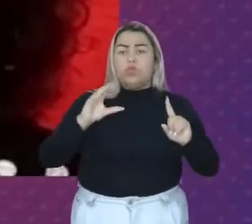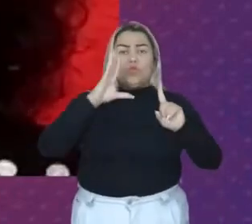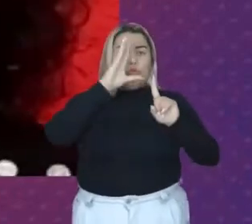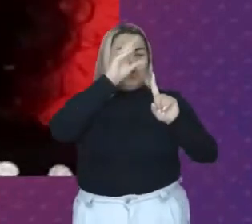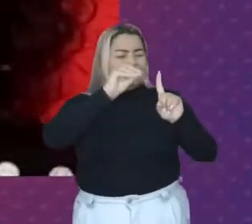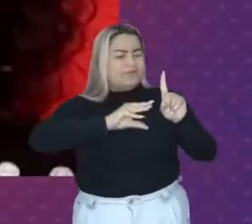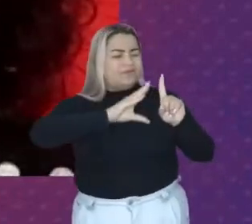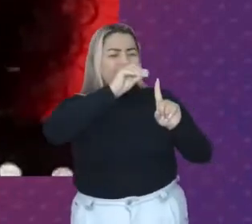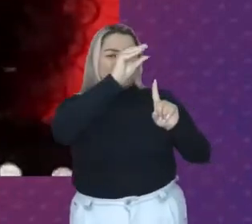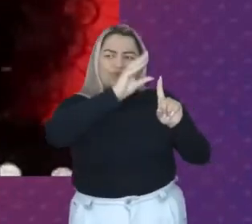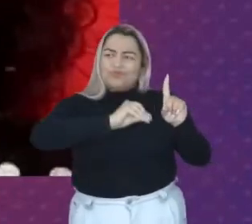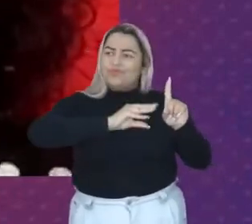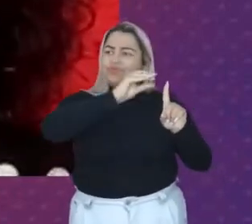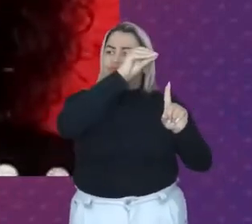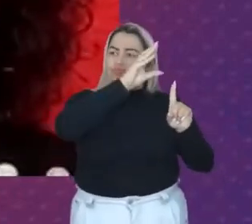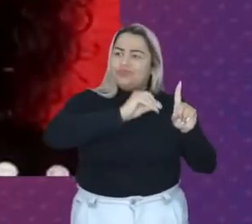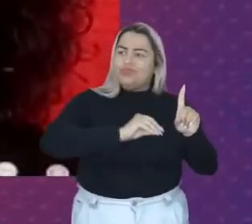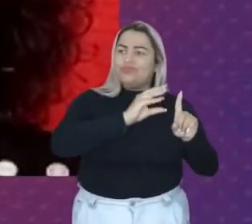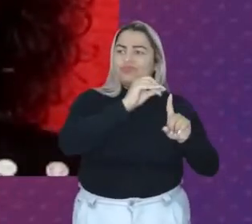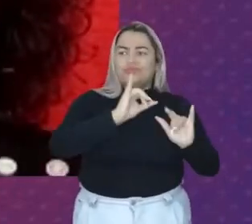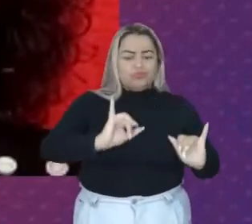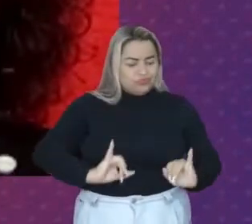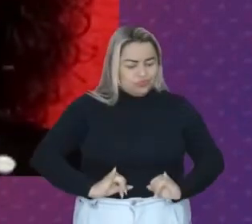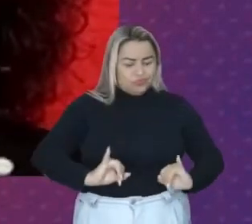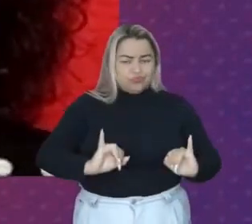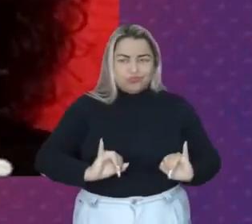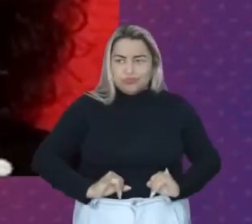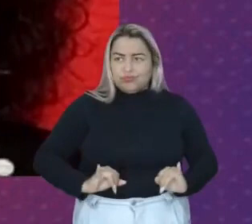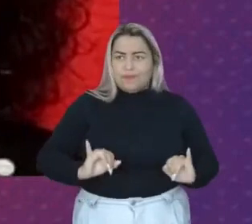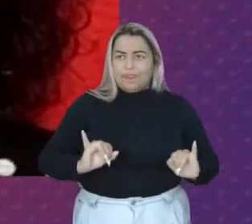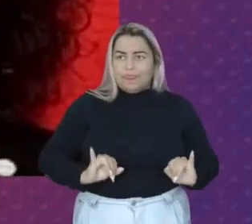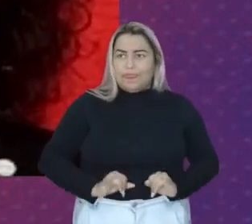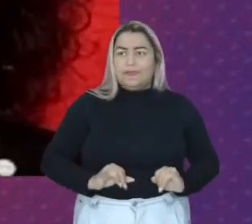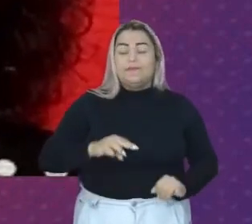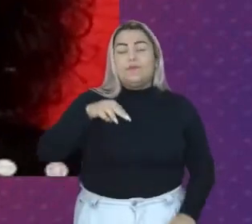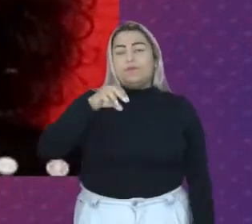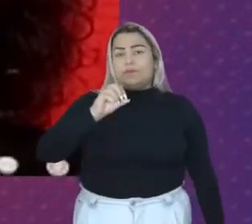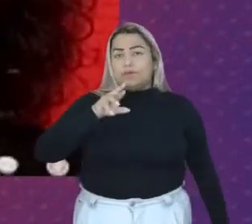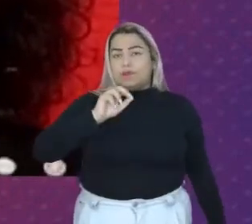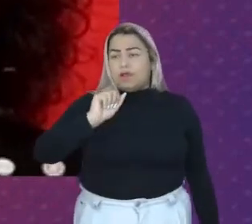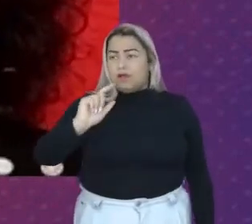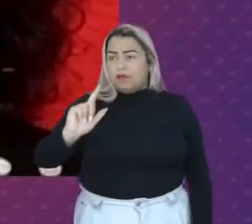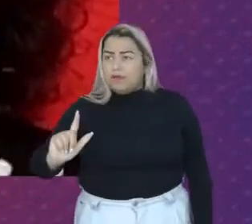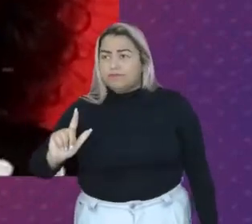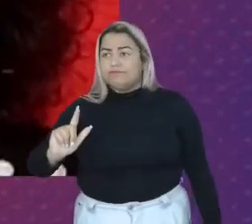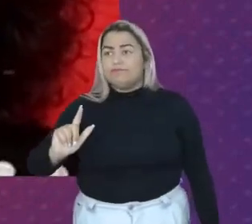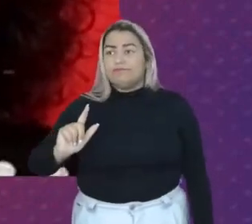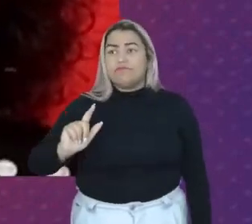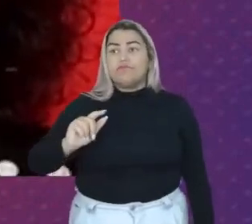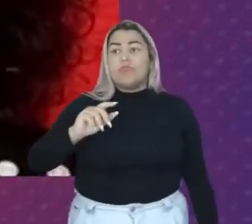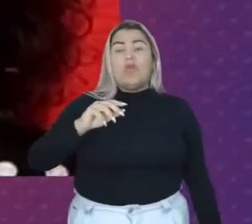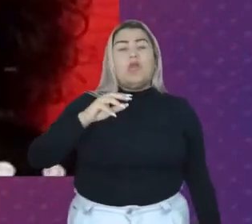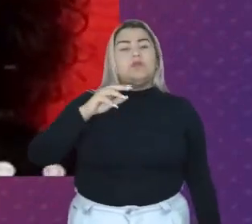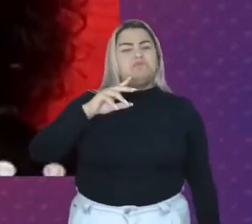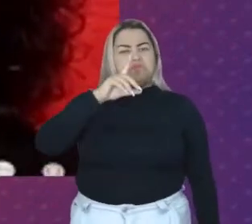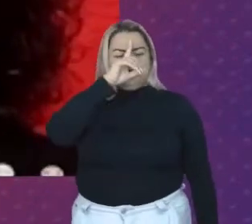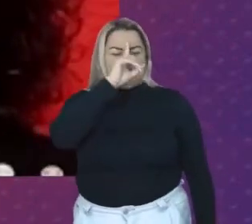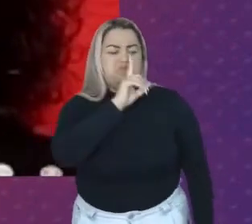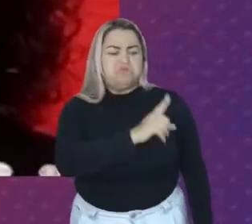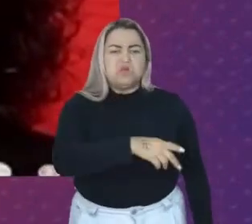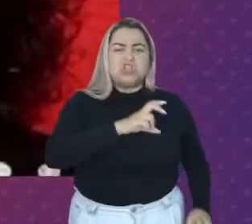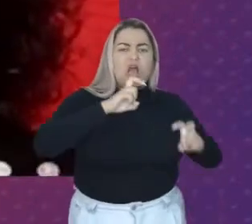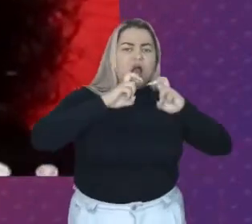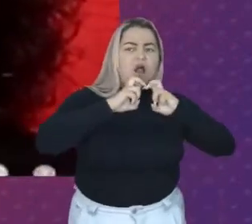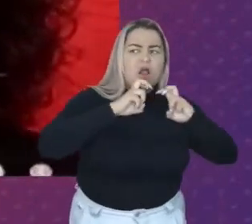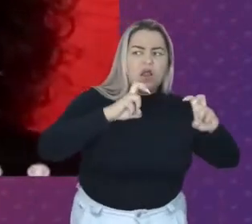que é muito, muito dolorido, que é o assédio moral, que é aquele chefe que grita com você, e